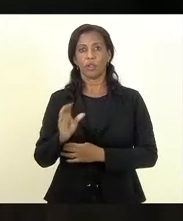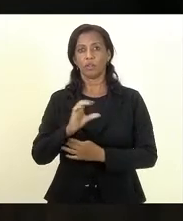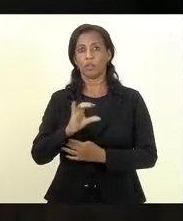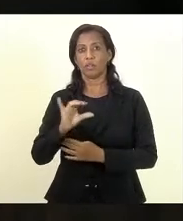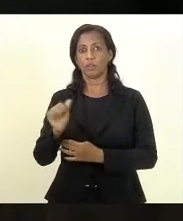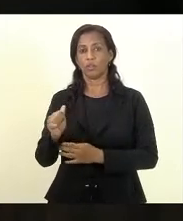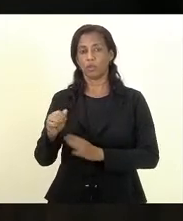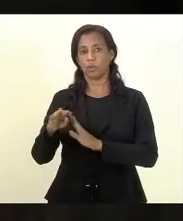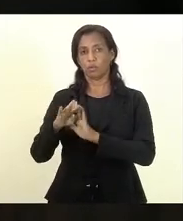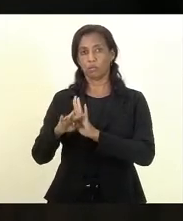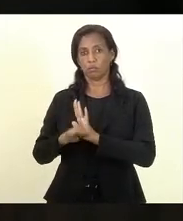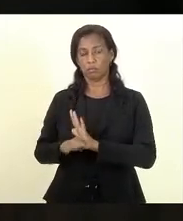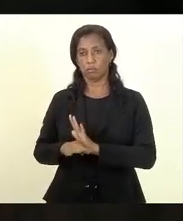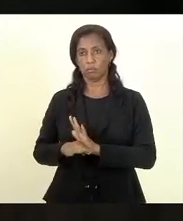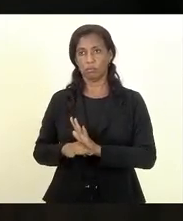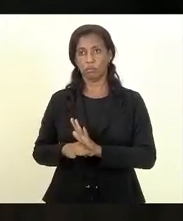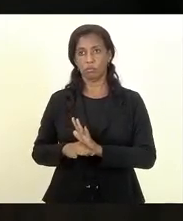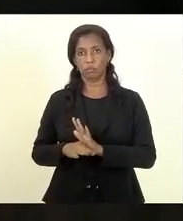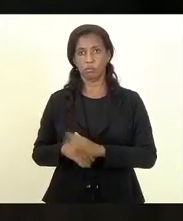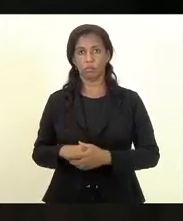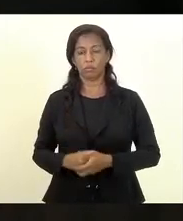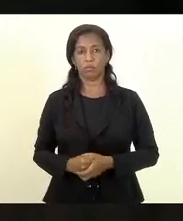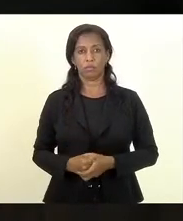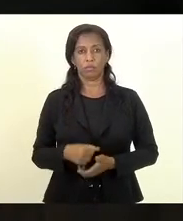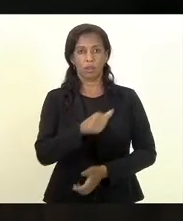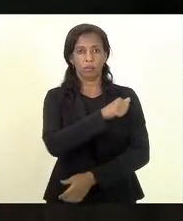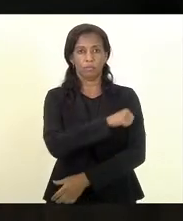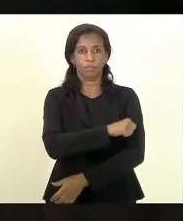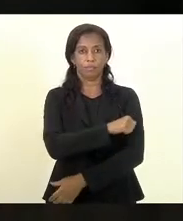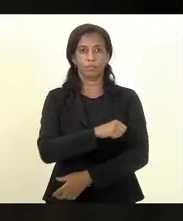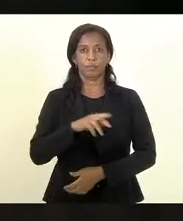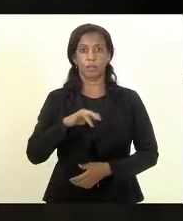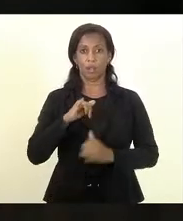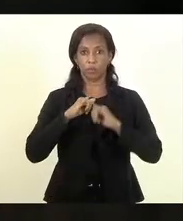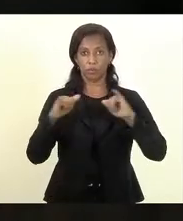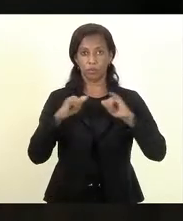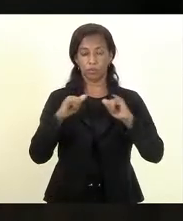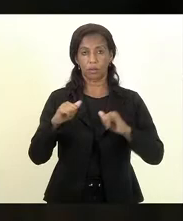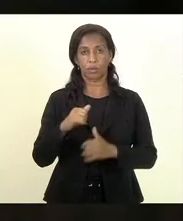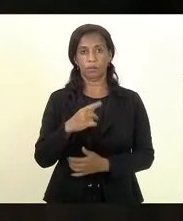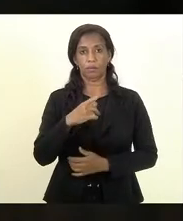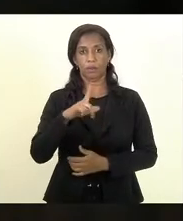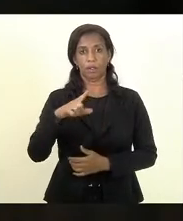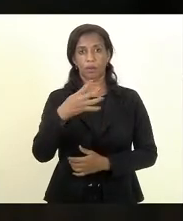para a questão de ordem levantada pela deputada Fermeira Rejane. Anuncio o projeto de lei